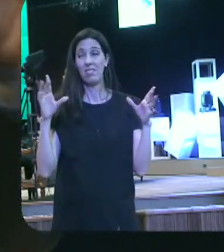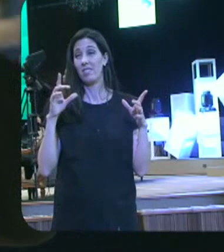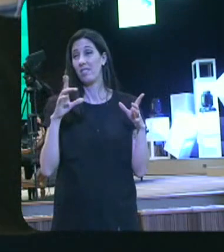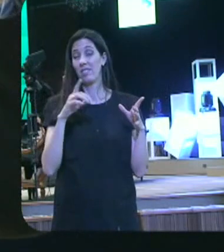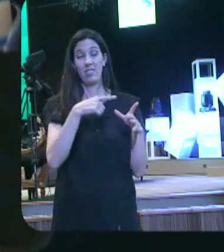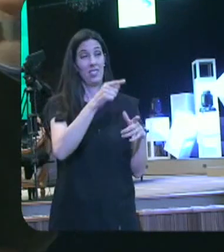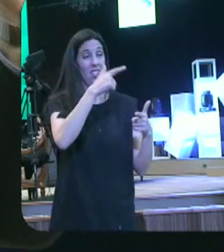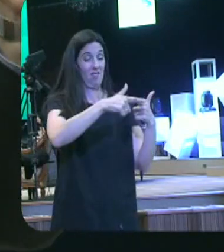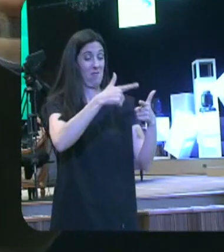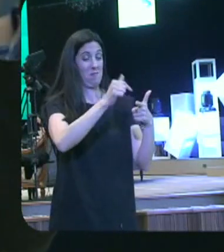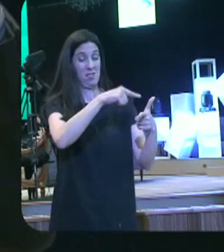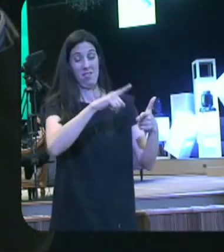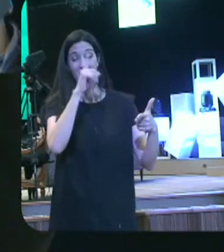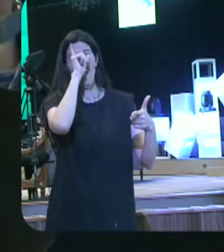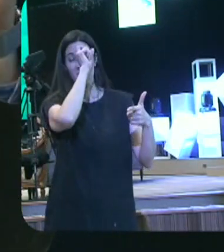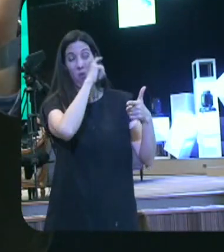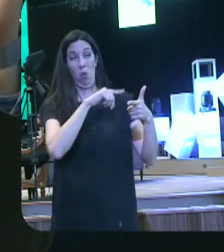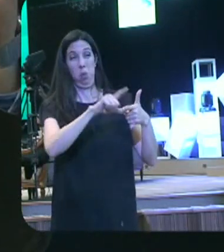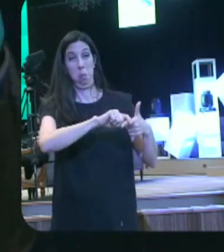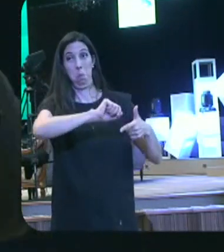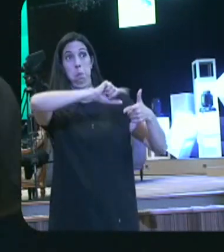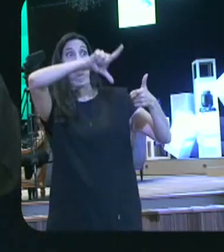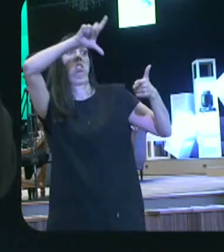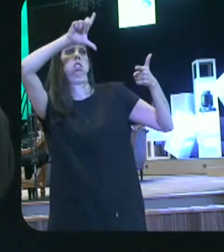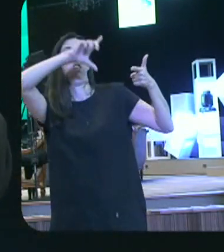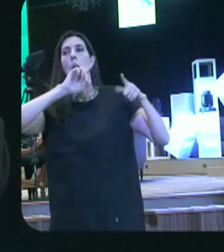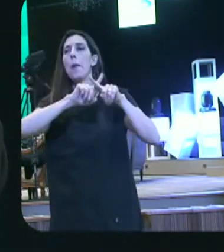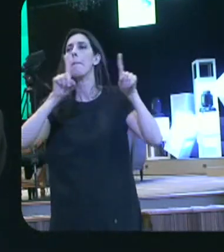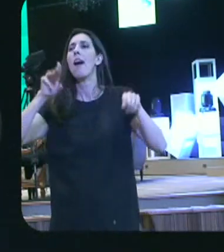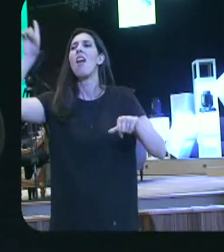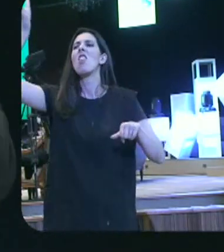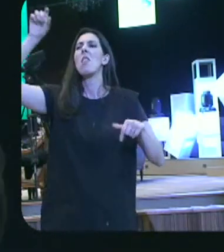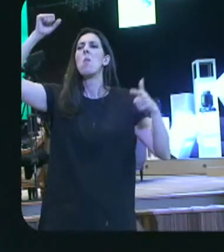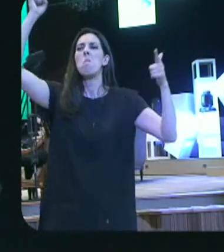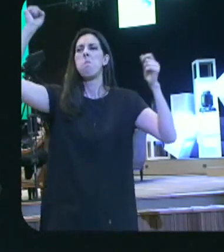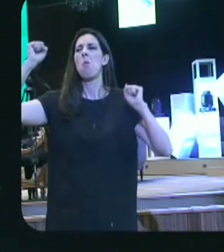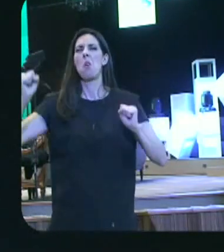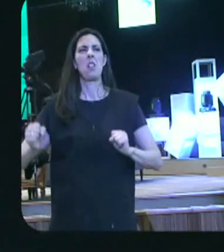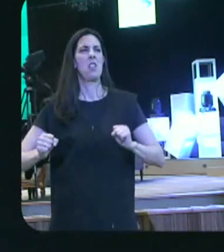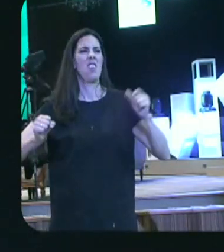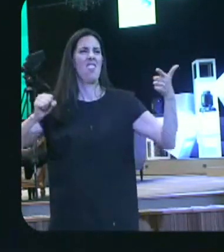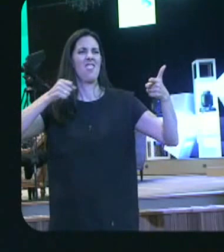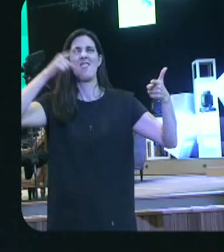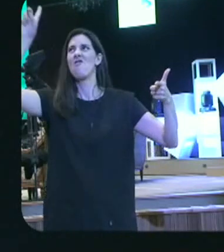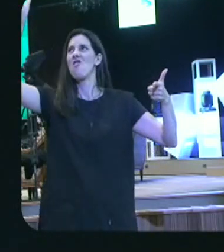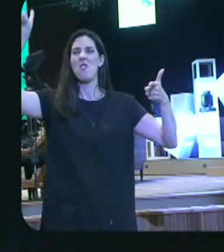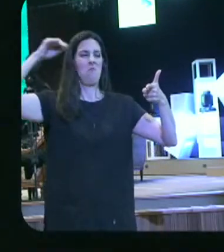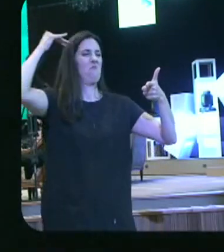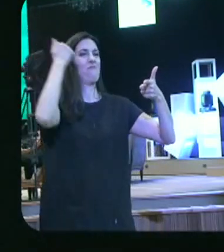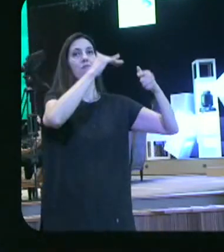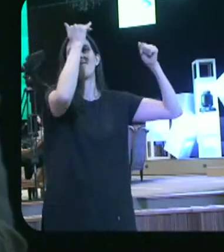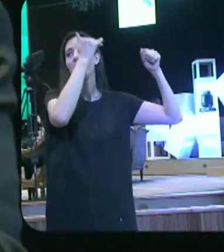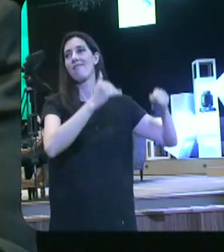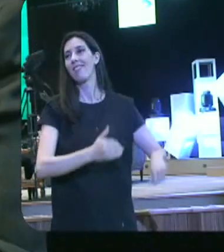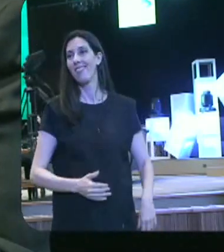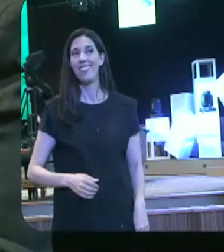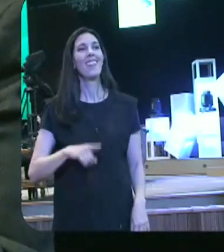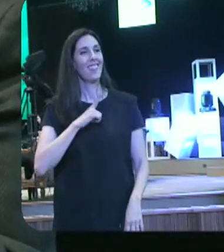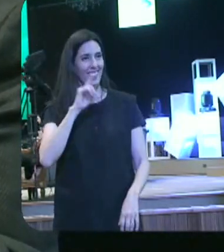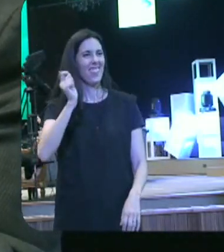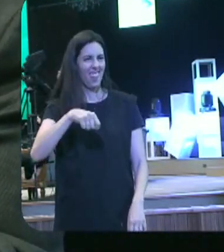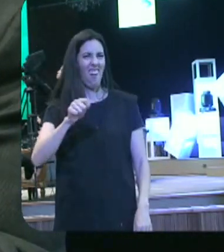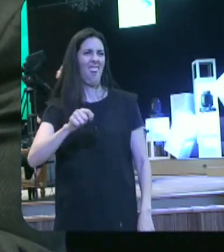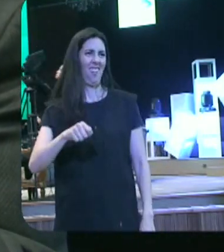mas o Senhor tem todo o poder no céu e na terra, e Ele ama você, Ele quer intervir na tua vida. Então agora a gente vai orar por isso, você